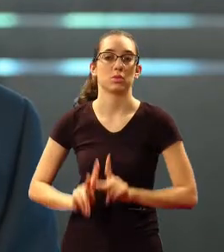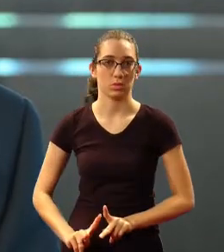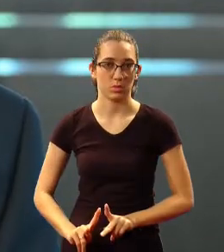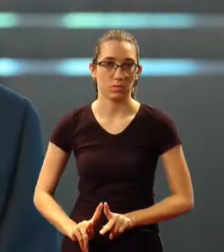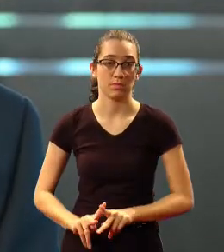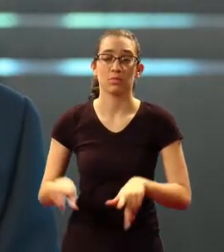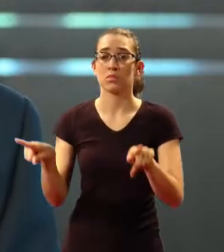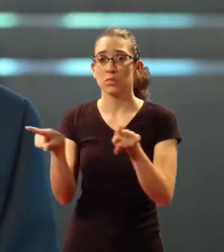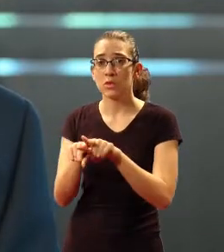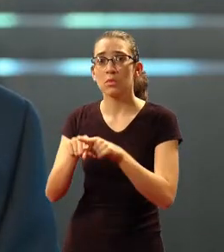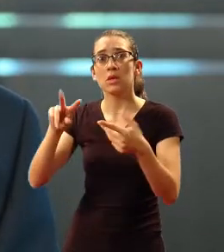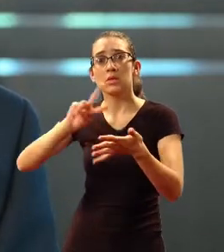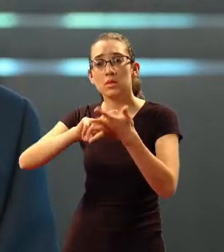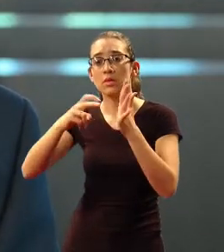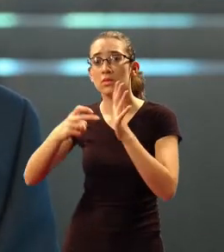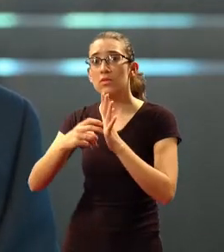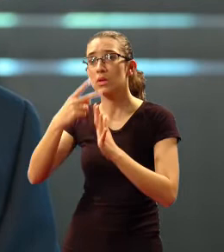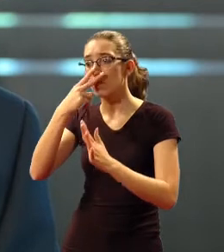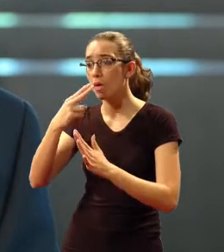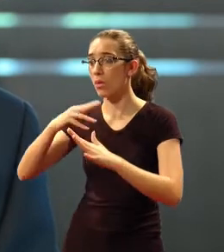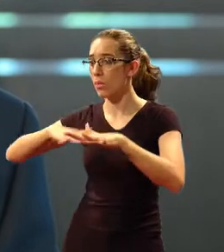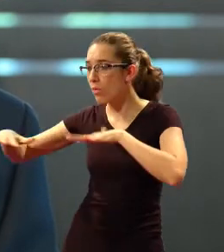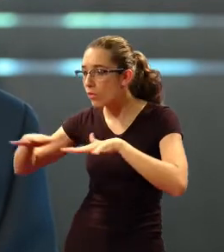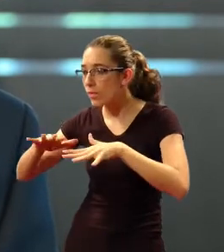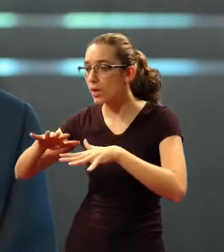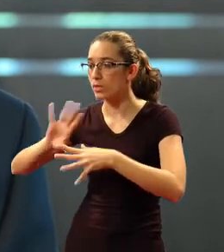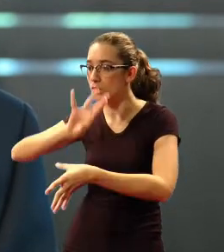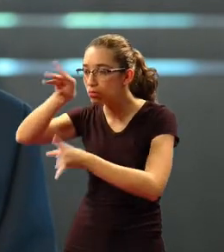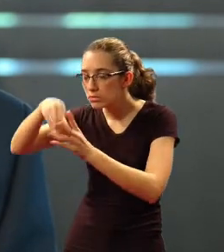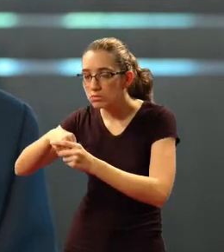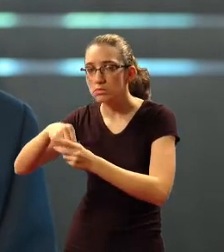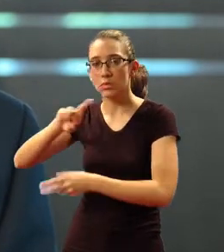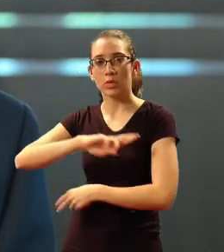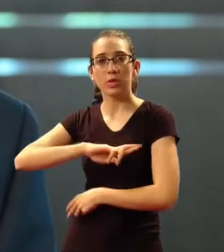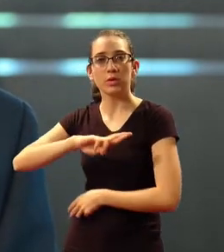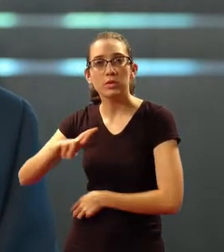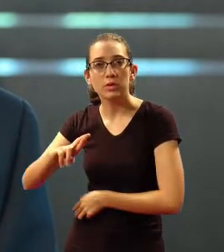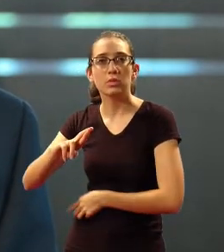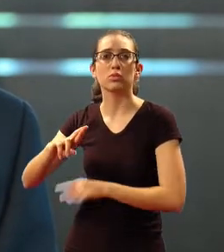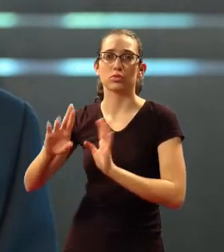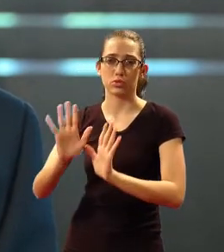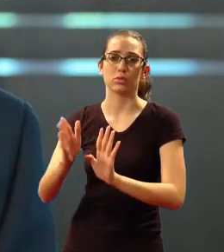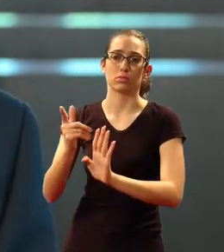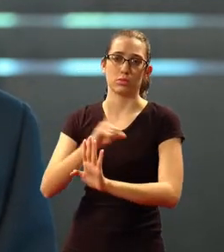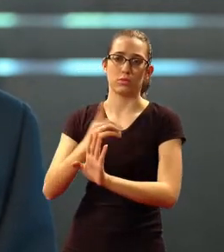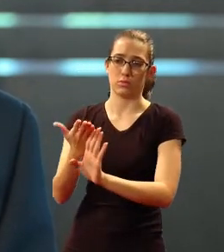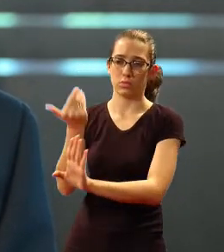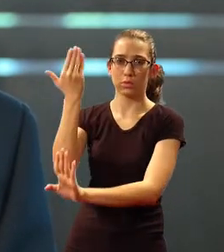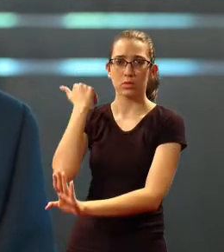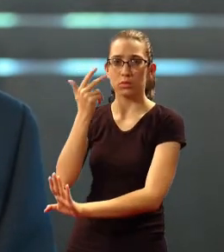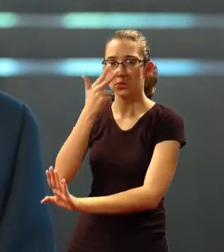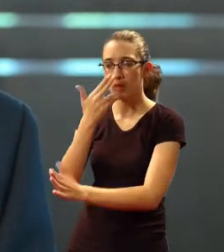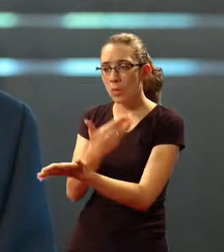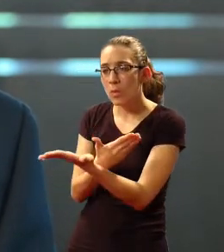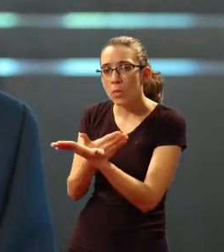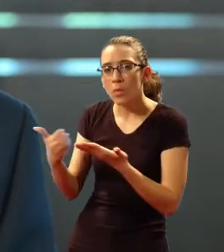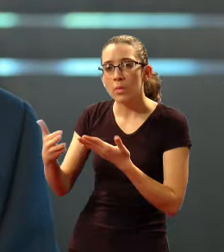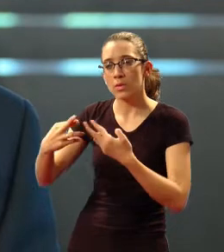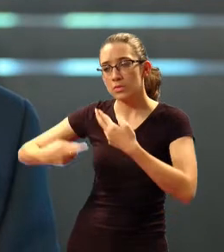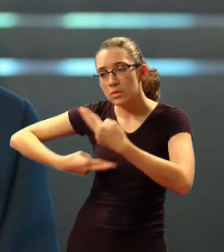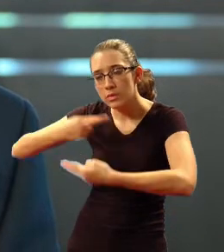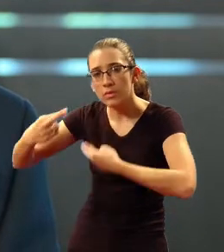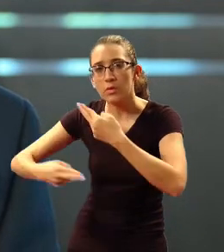significa que um movimento que acontece no âmbito da religião, como foi inicialmente a